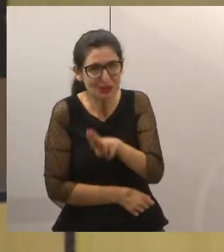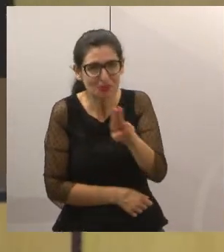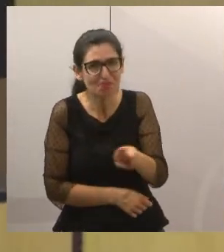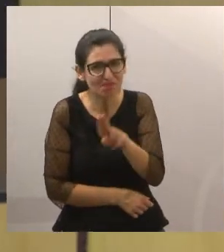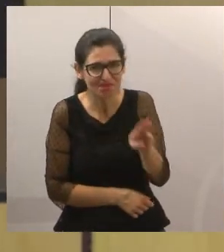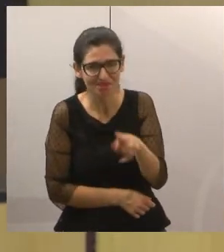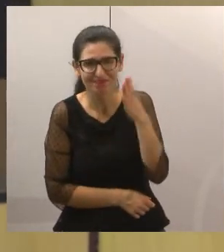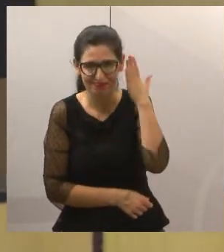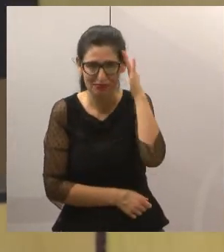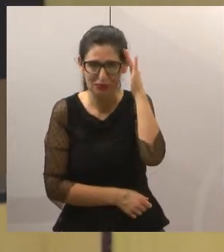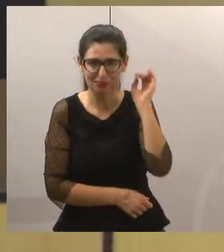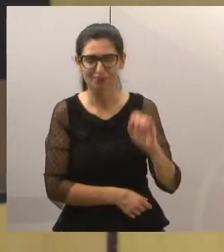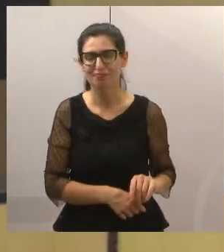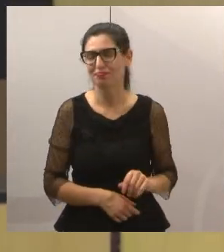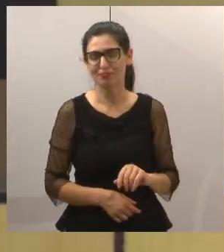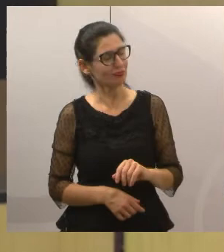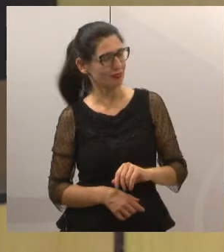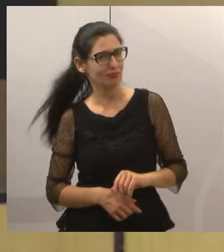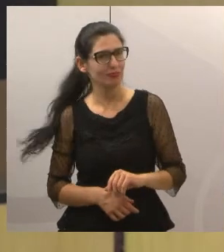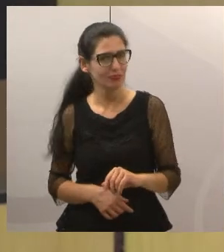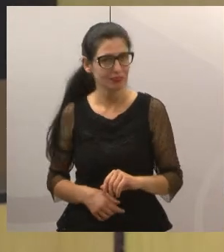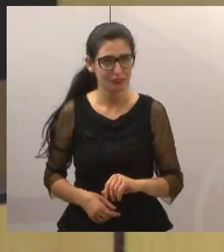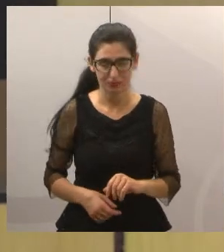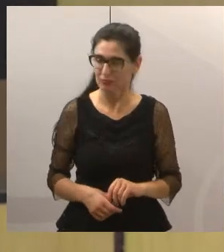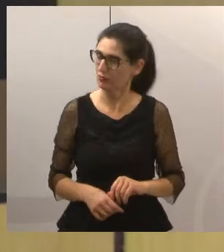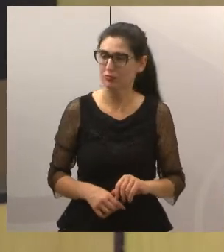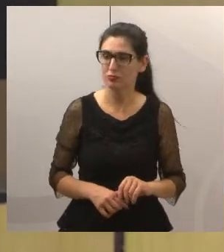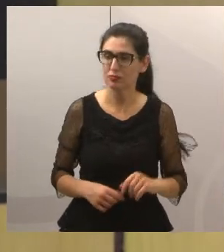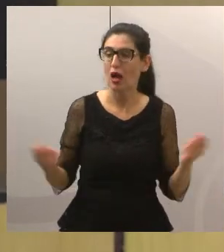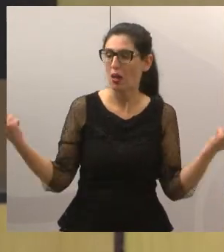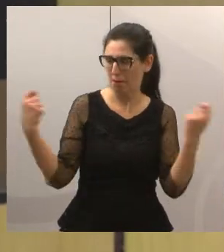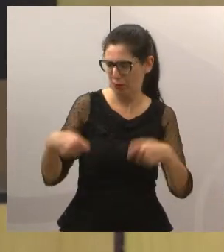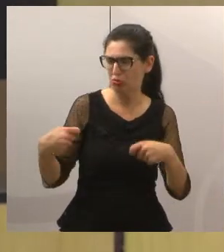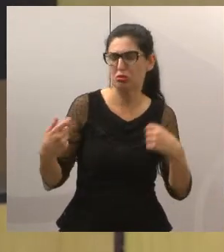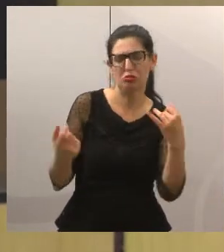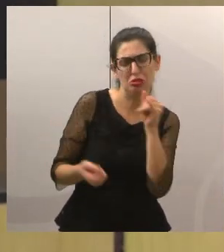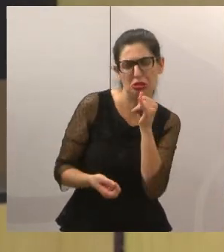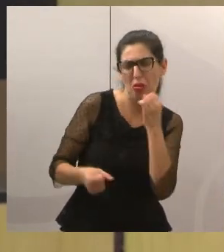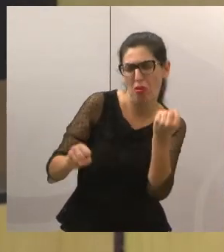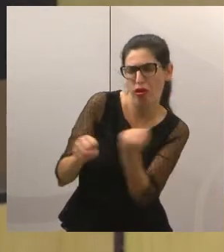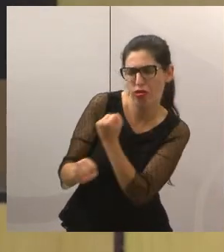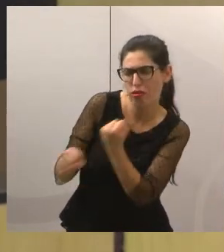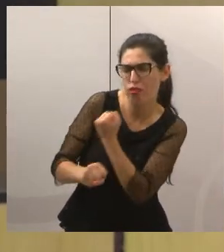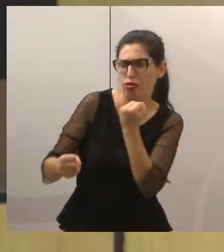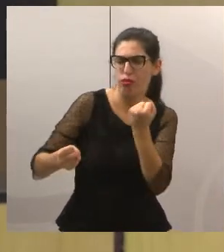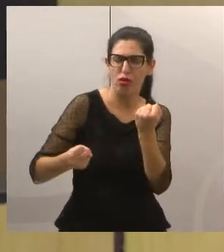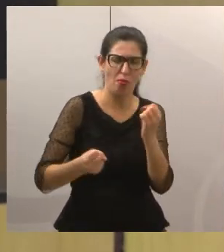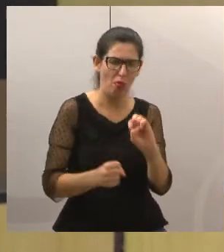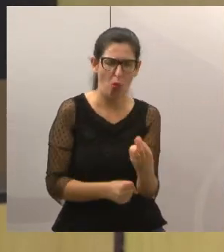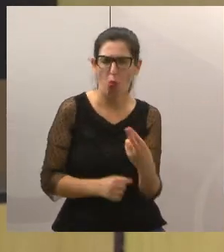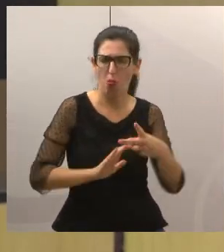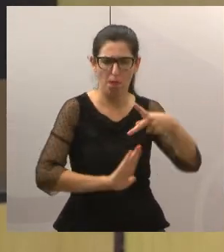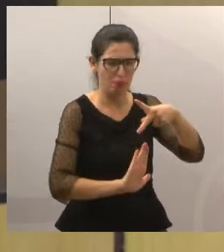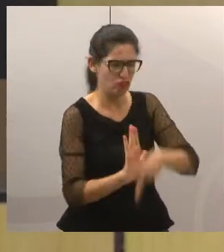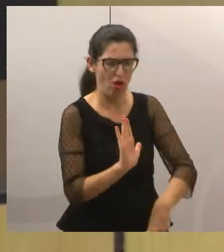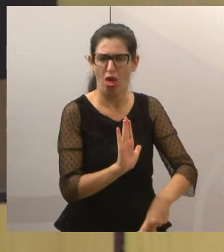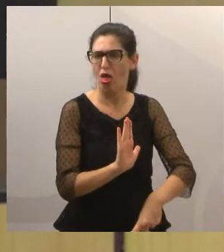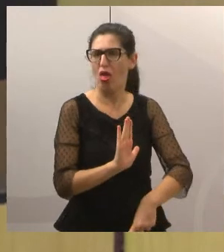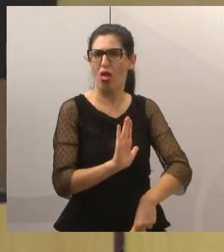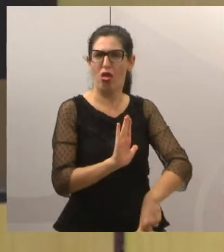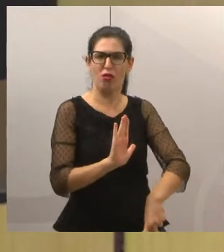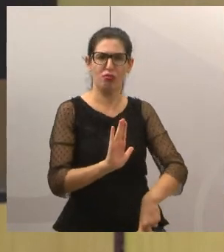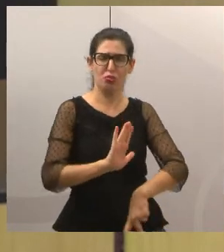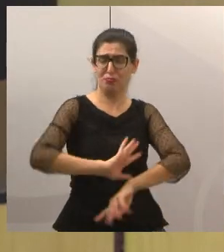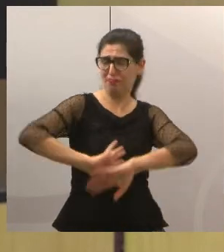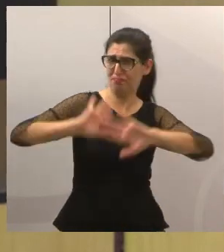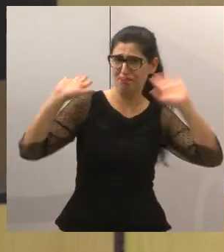atendimento para ser executado aquela obra, aquela atividade ou aquele projeto, mas